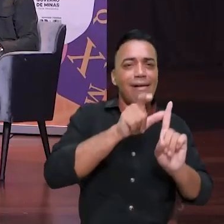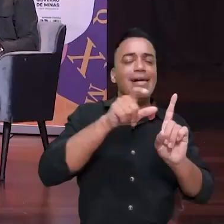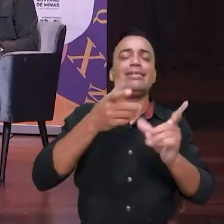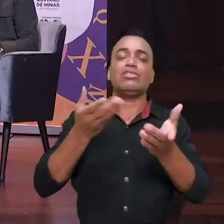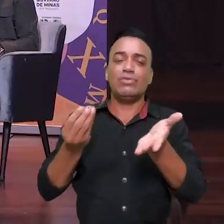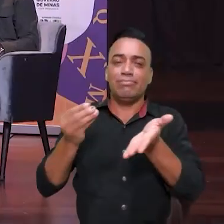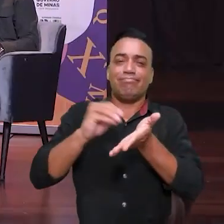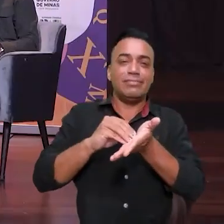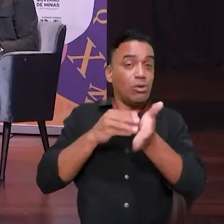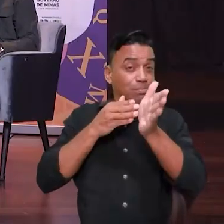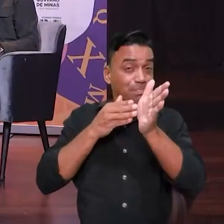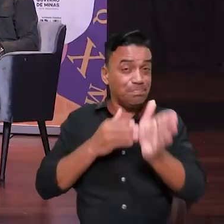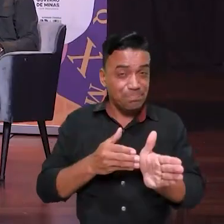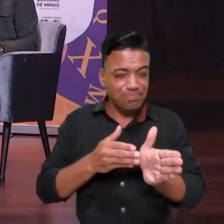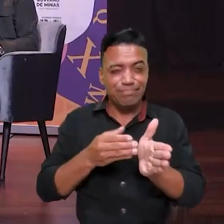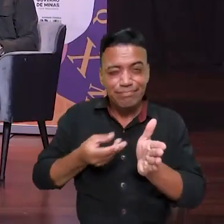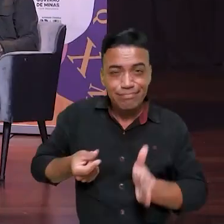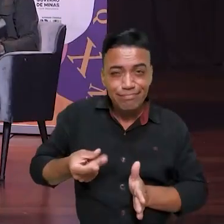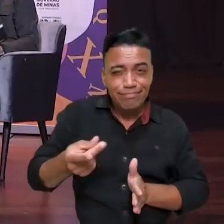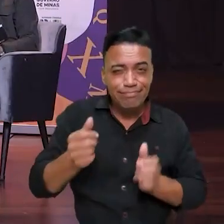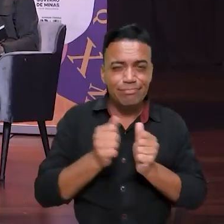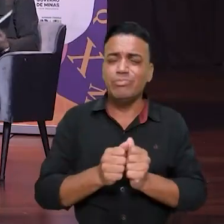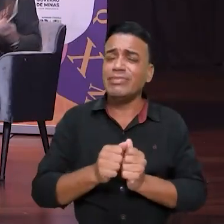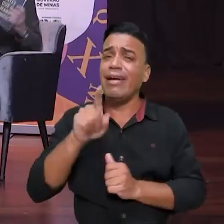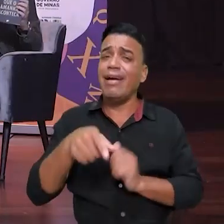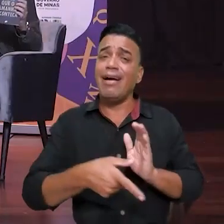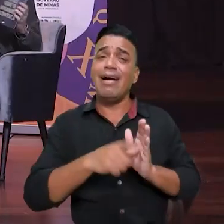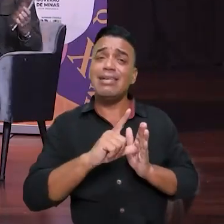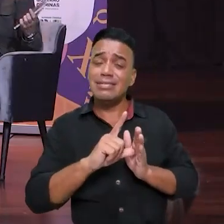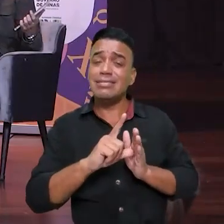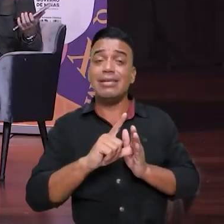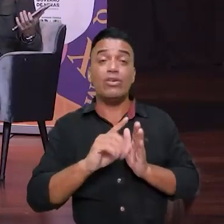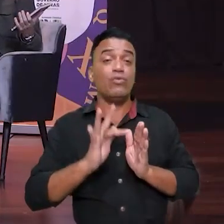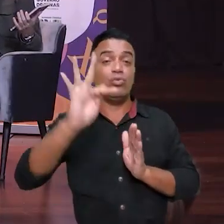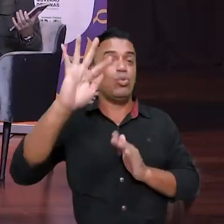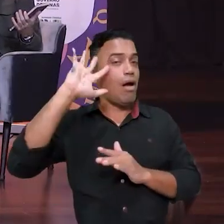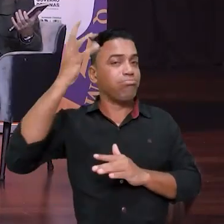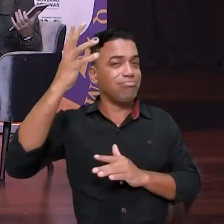eles, né, já te acompanham há tanto tempo. Antes que o Amanhã Aconteça,